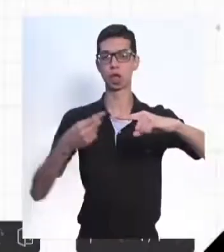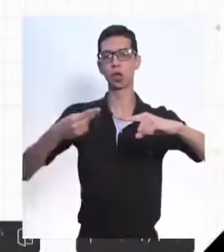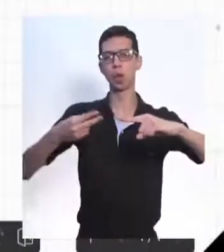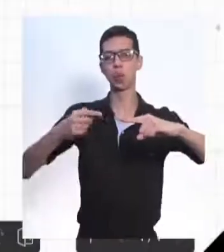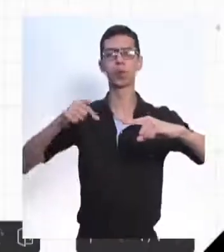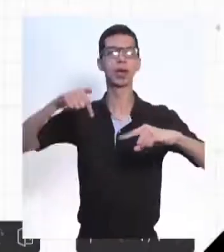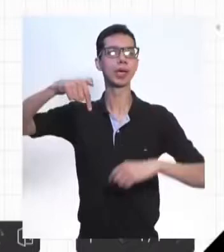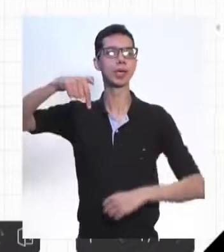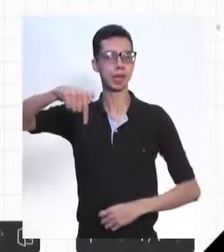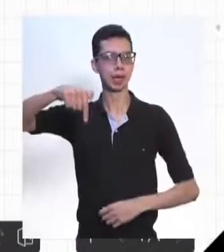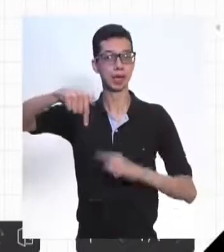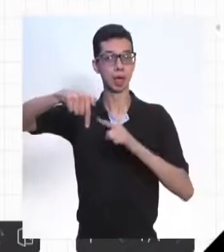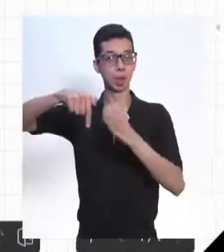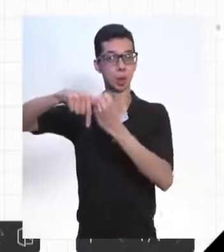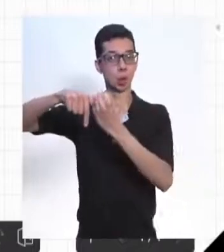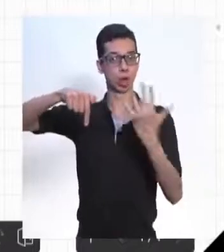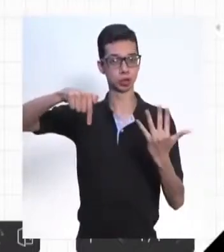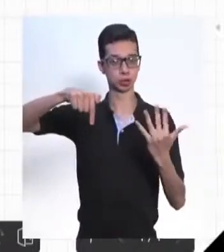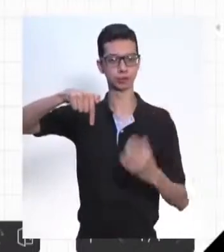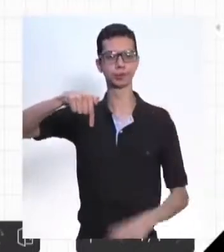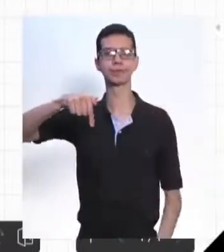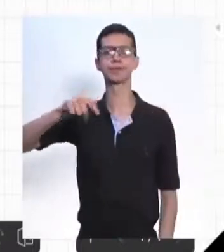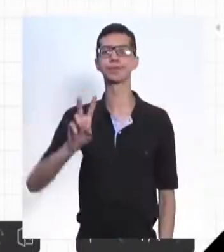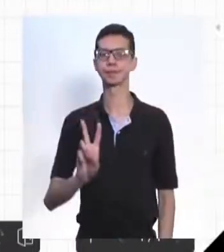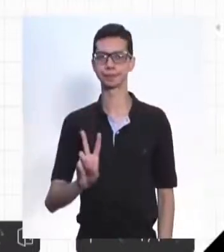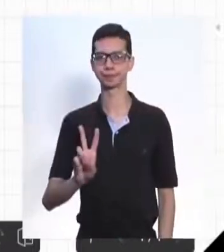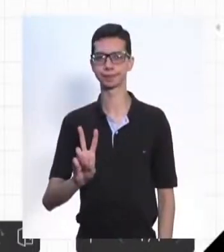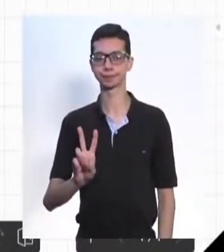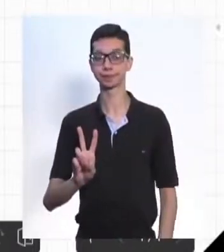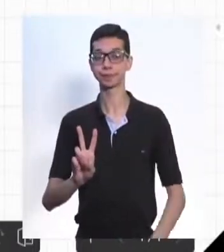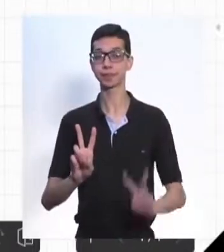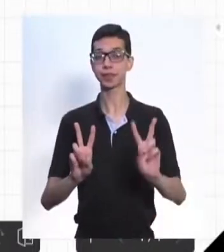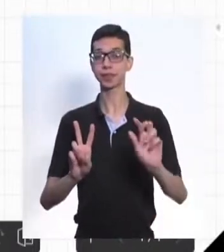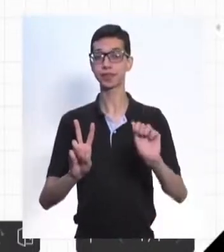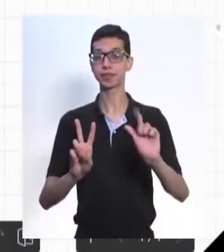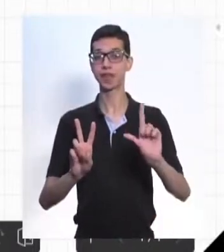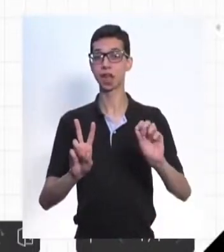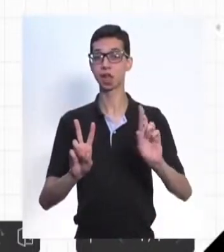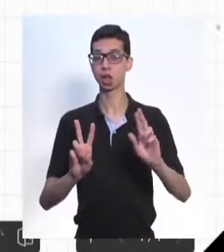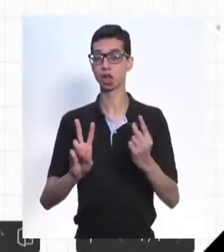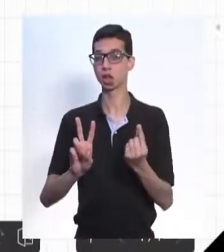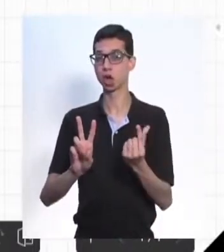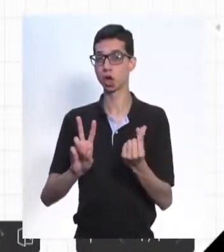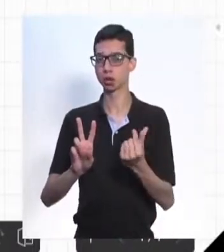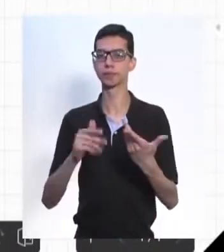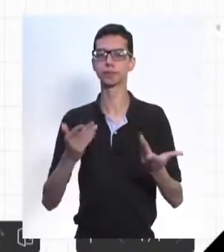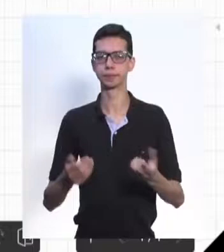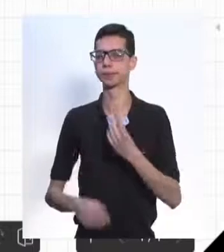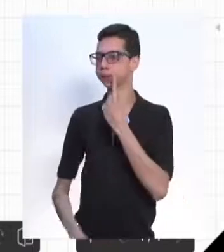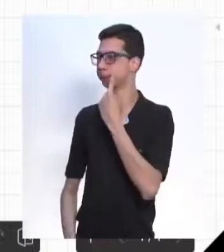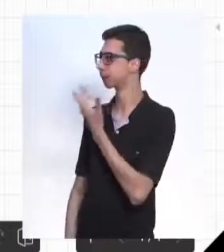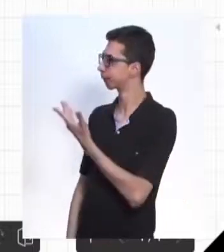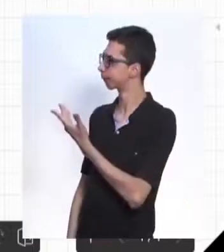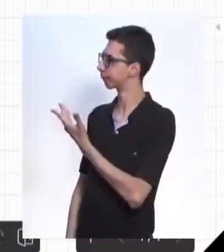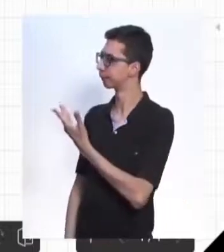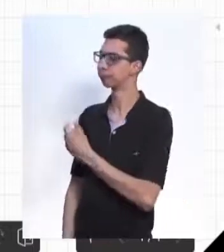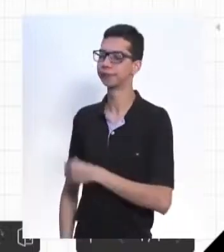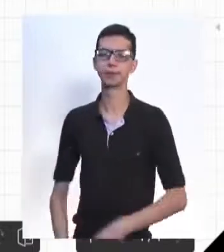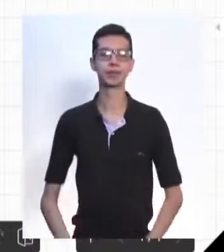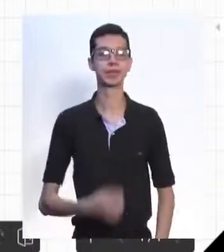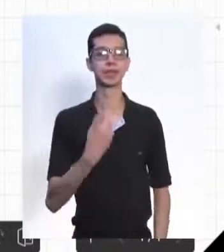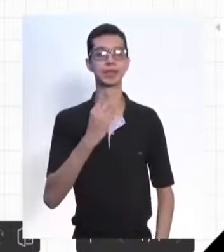então, 10 que multiplica o V, né, essa relação aqui dos extremos, e o 30